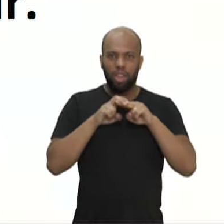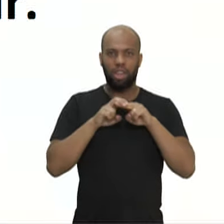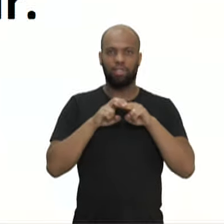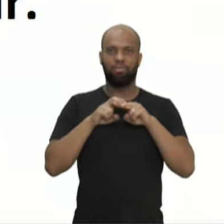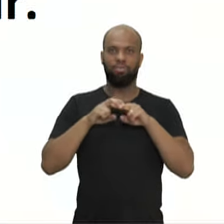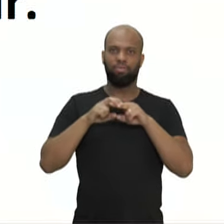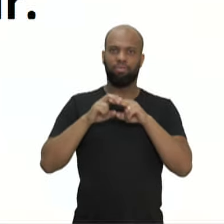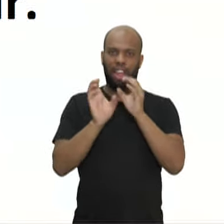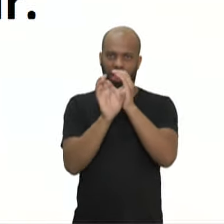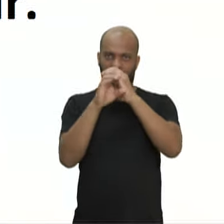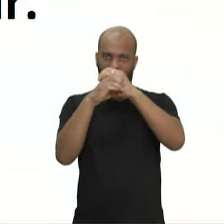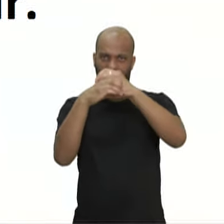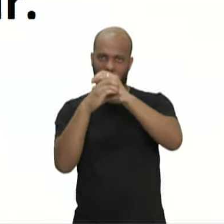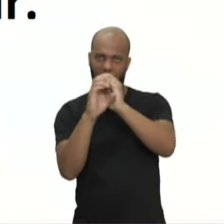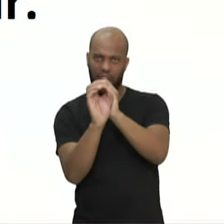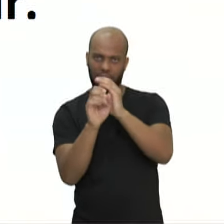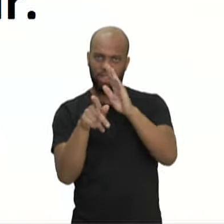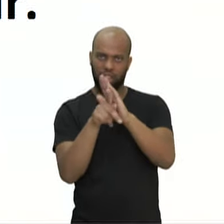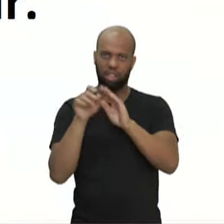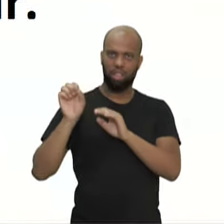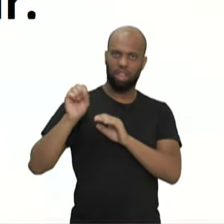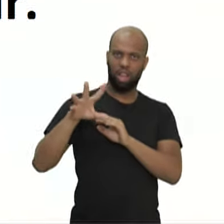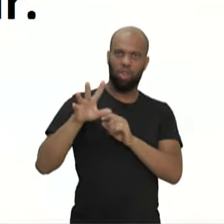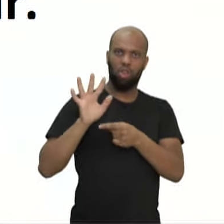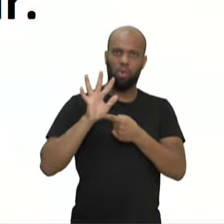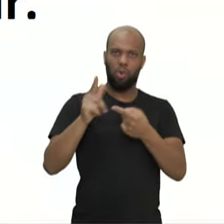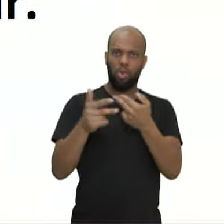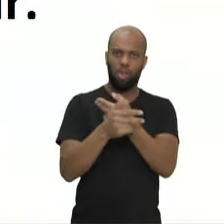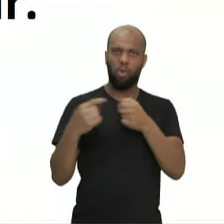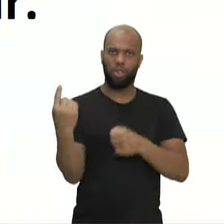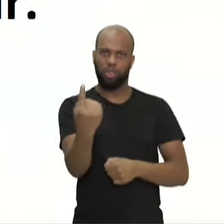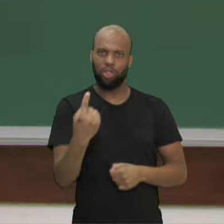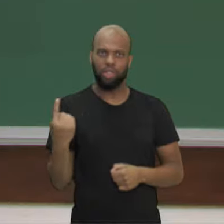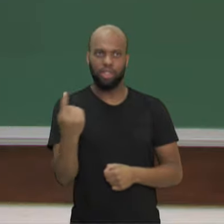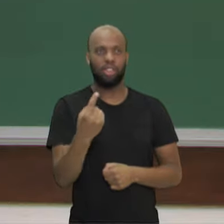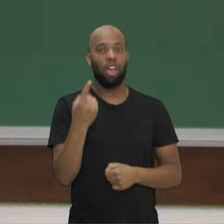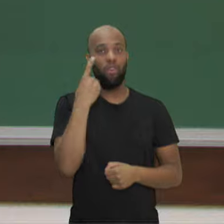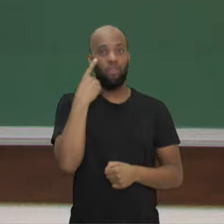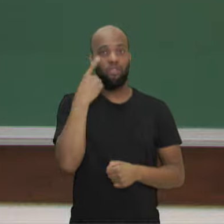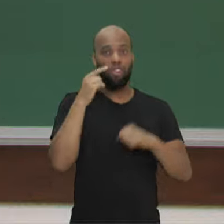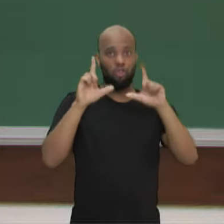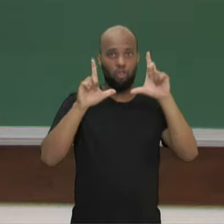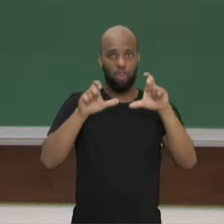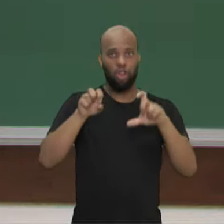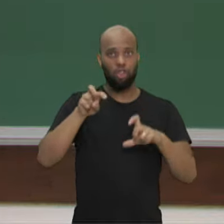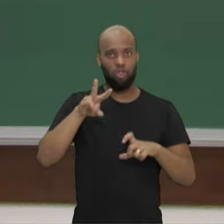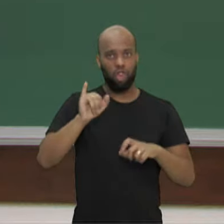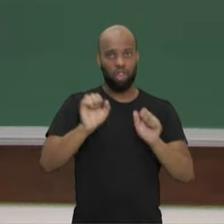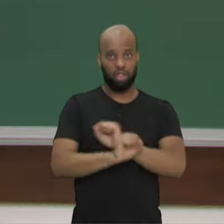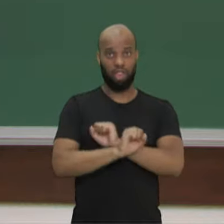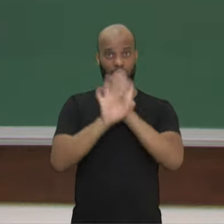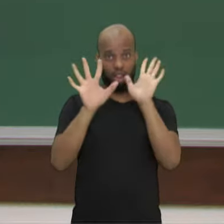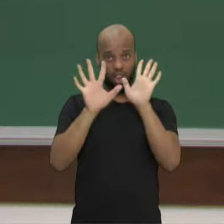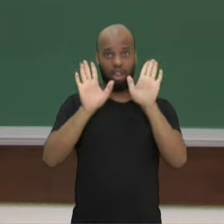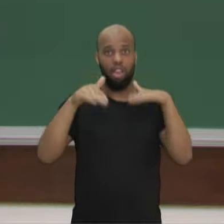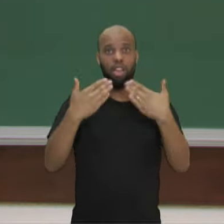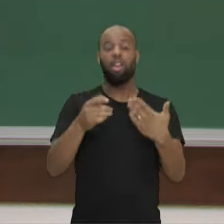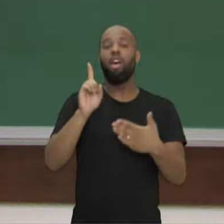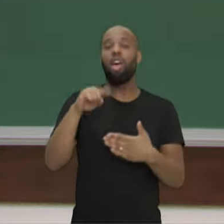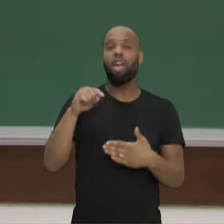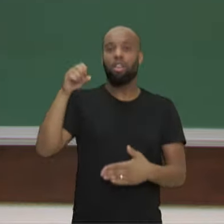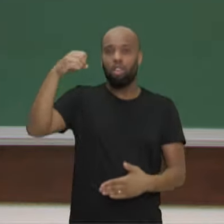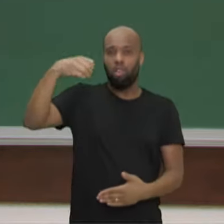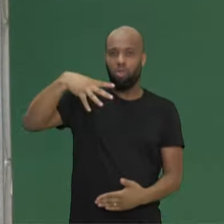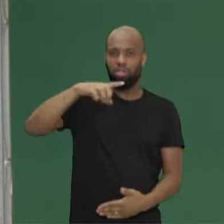separar e destacar focos isolados, como na foto a seguir. Então, é uma luz que tem uma